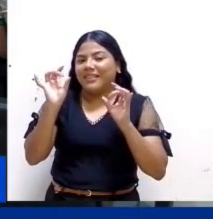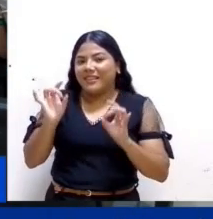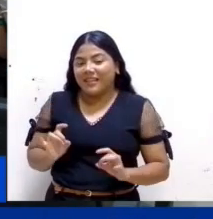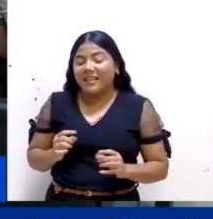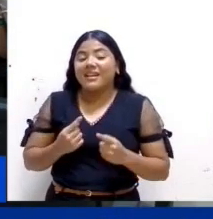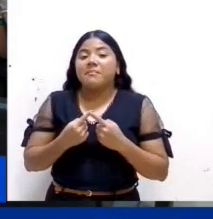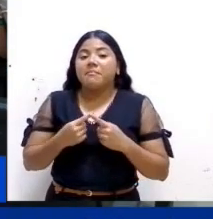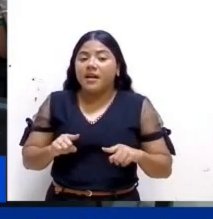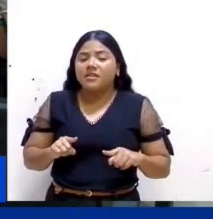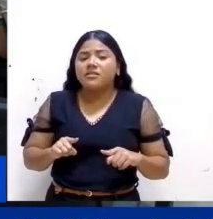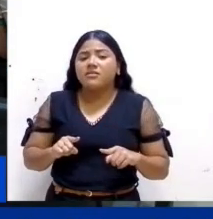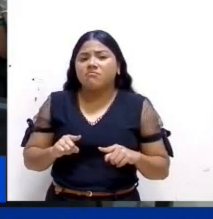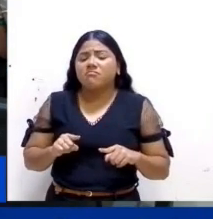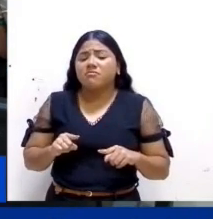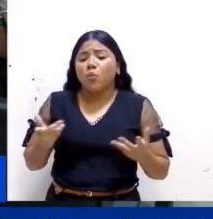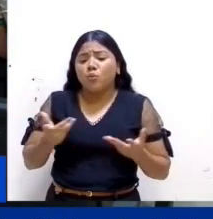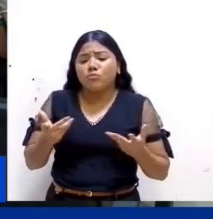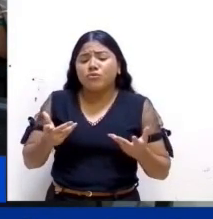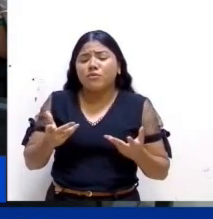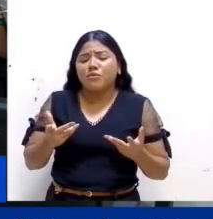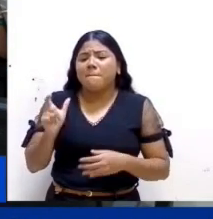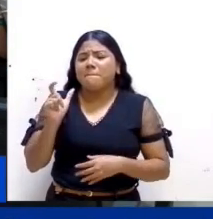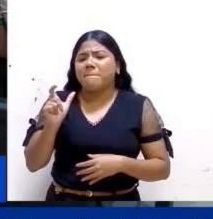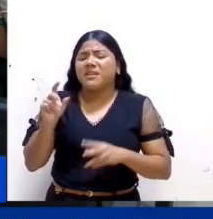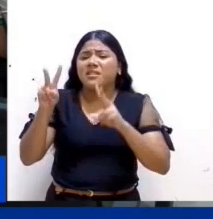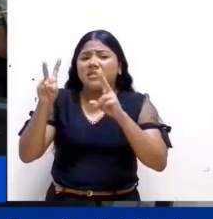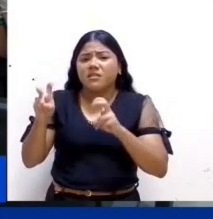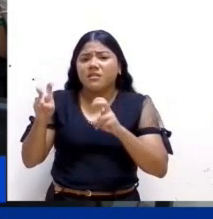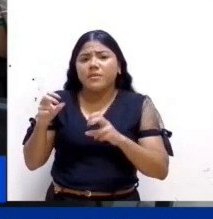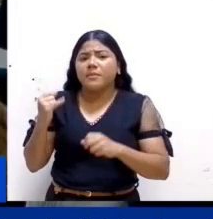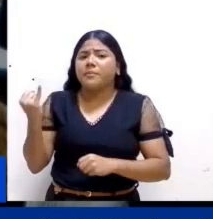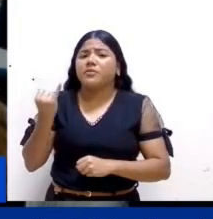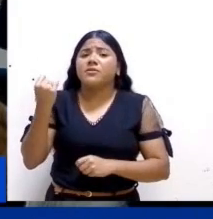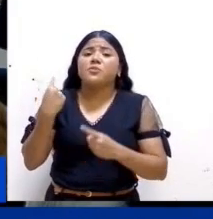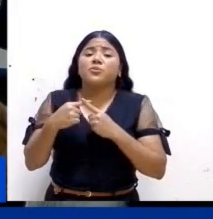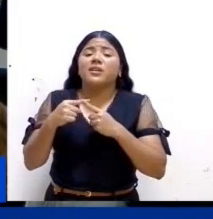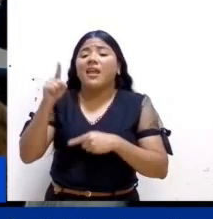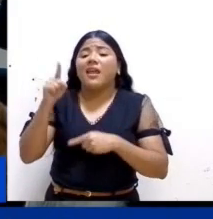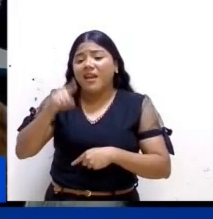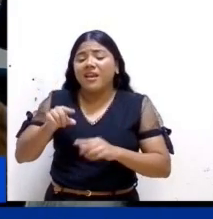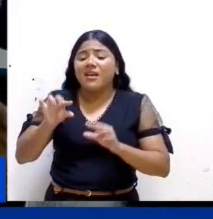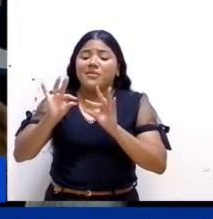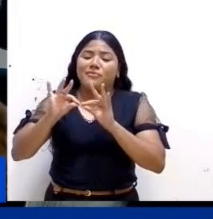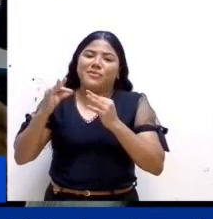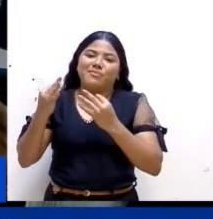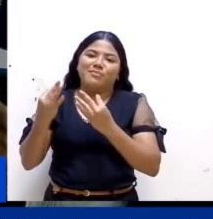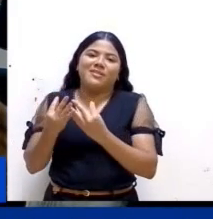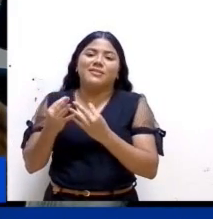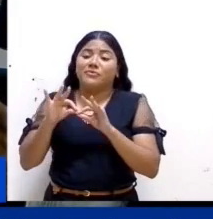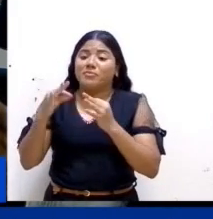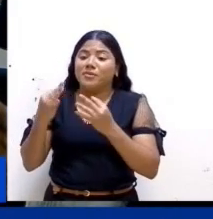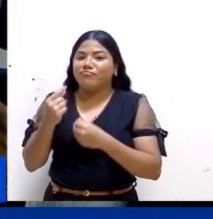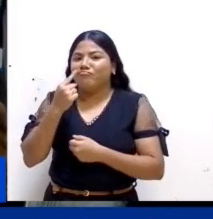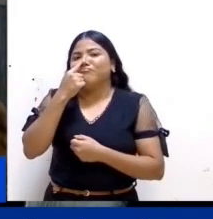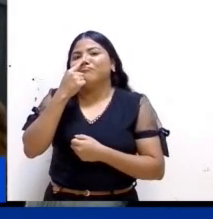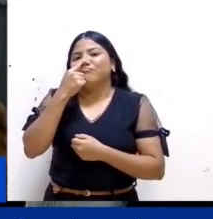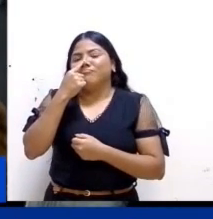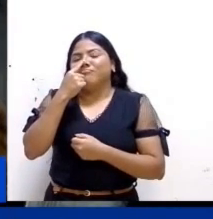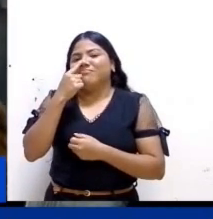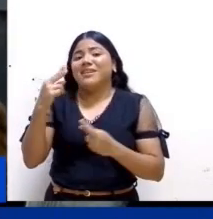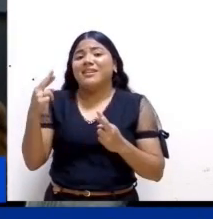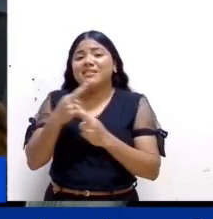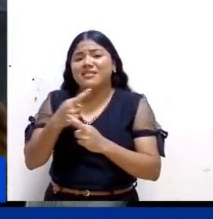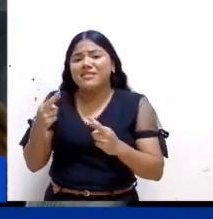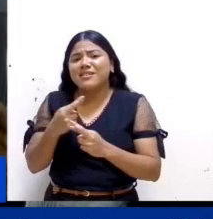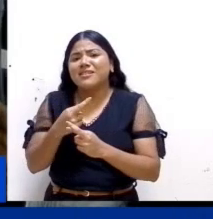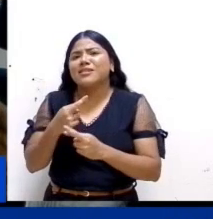mais importante nas nossas vidas? A família da gente, de onde a gente vem. Os valores